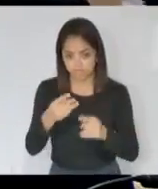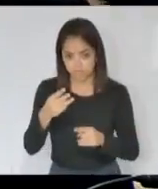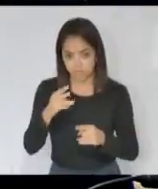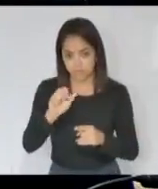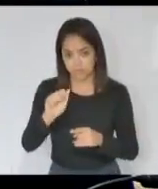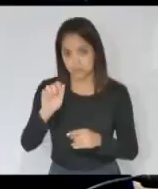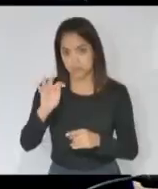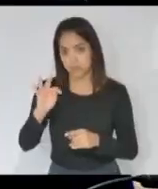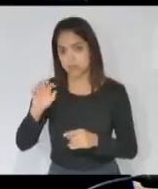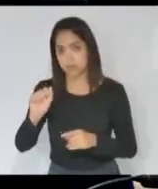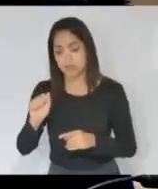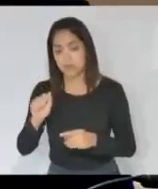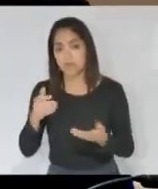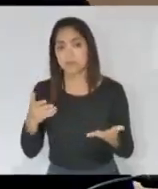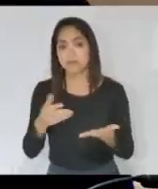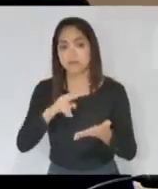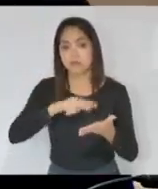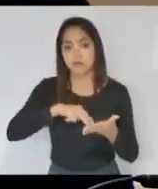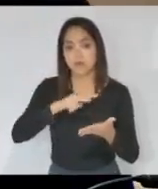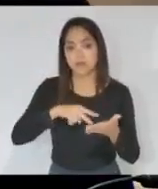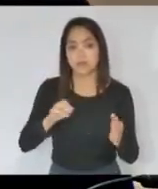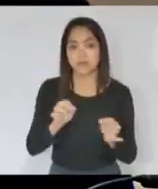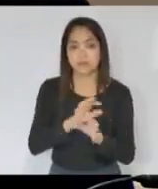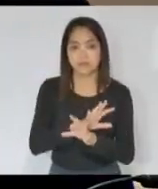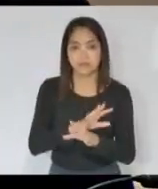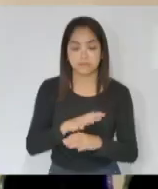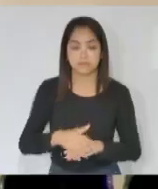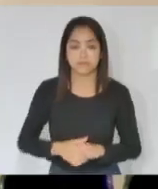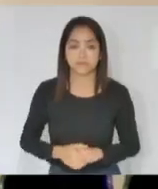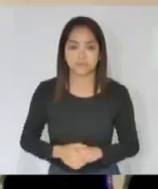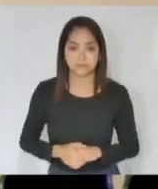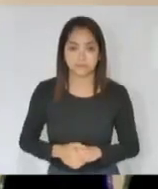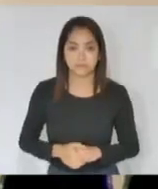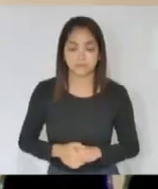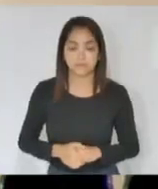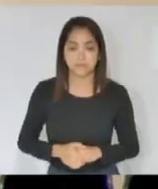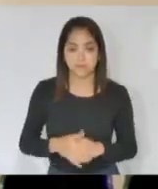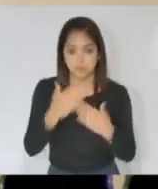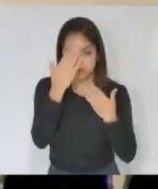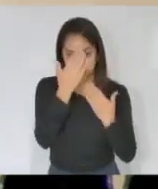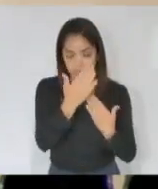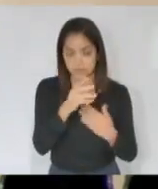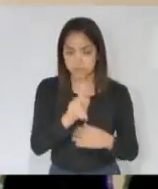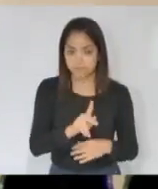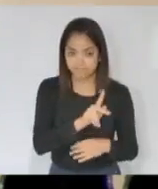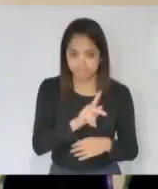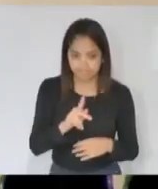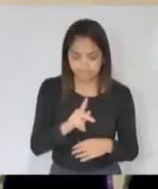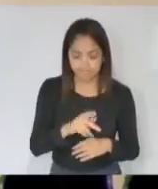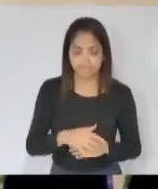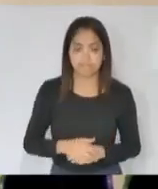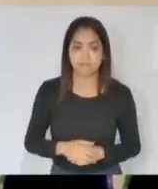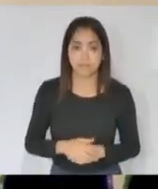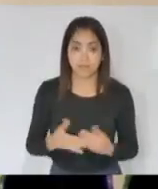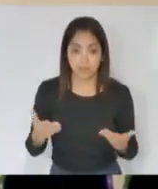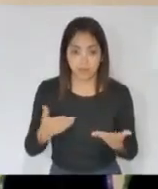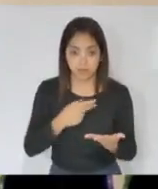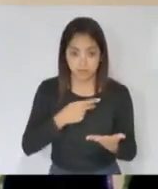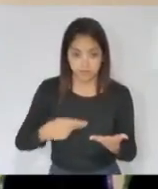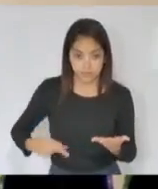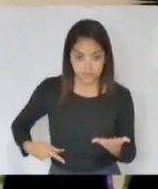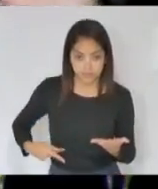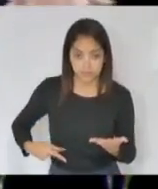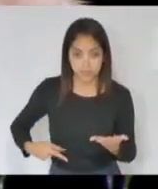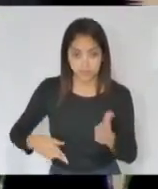deputado Júlio Garcia, eram as três atas de hoje. Muito obrigado, deputado Padre Pedro Baldiceira. A presidência, na forma